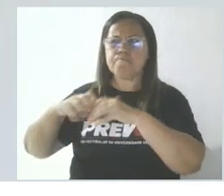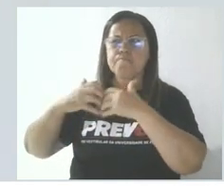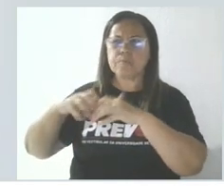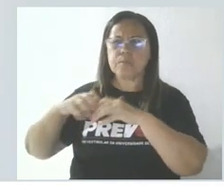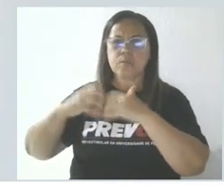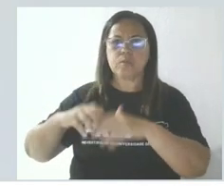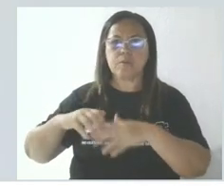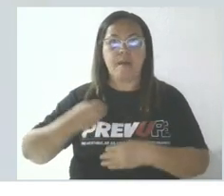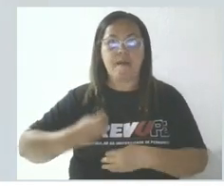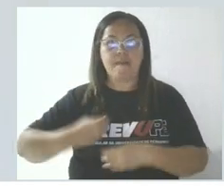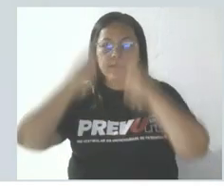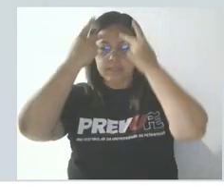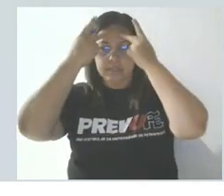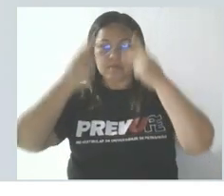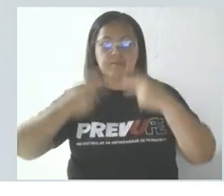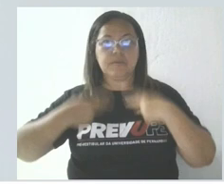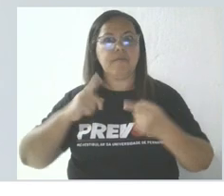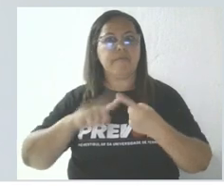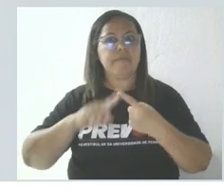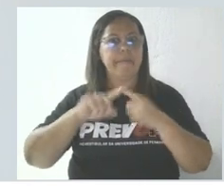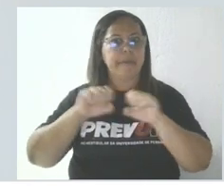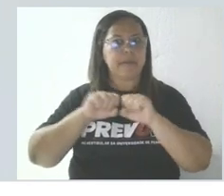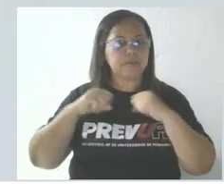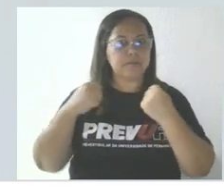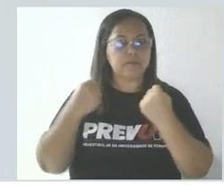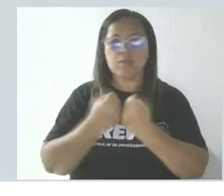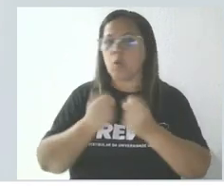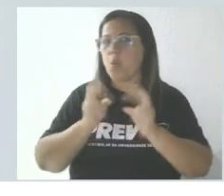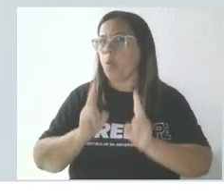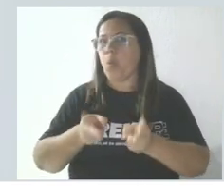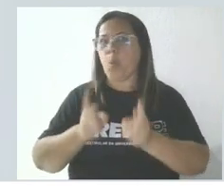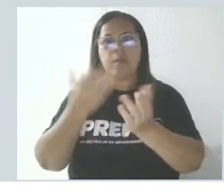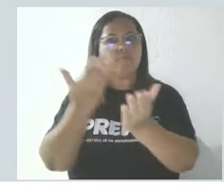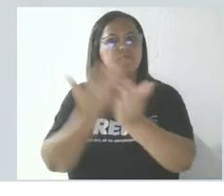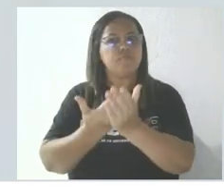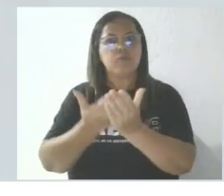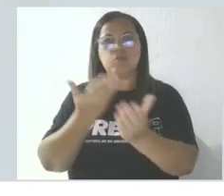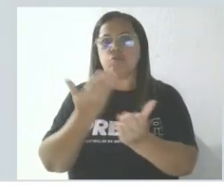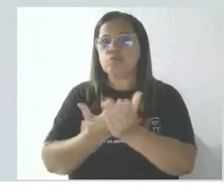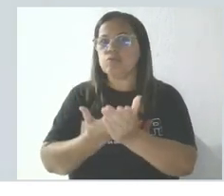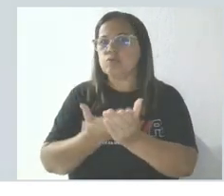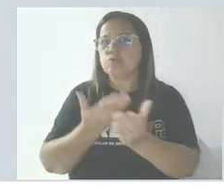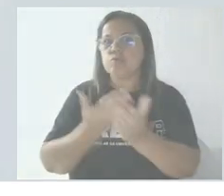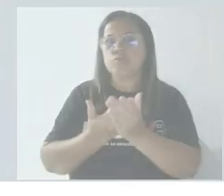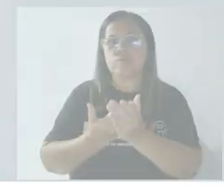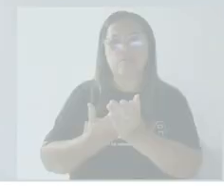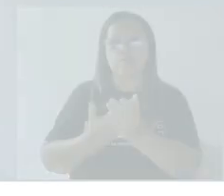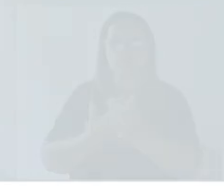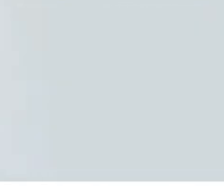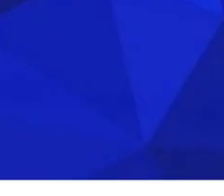condição humana e as estruturas sociais continua a ser objeto de estudo e de